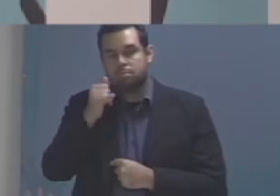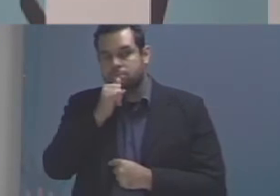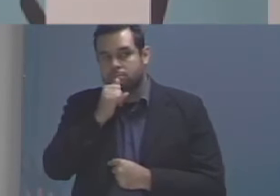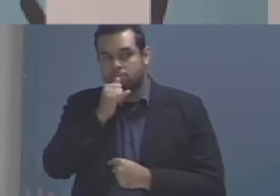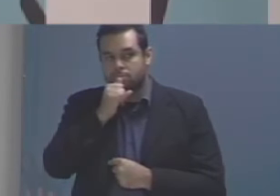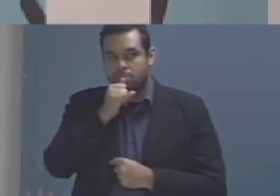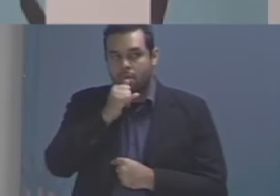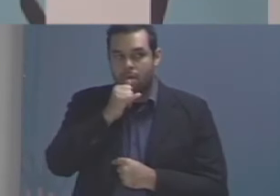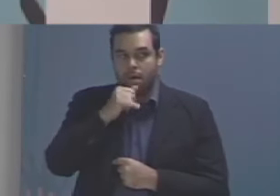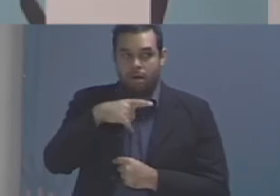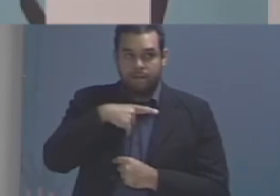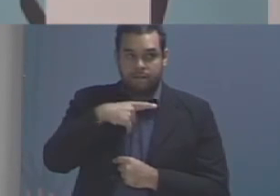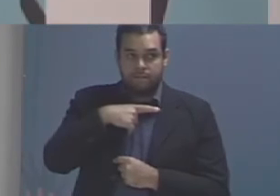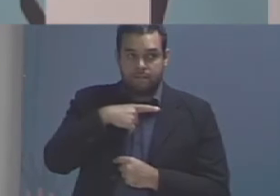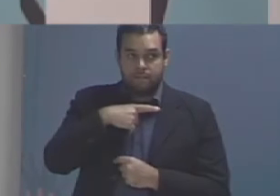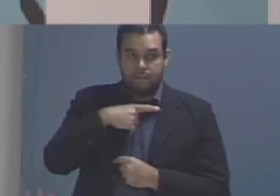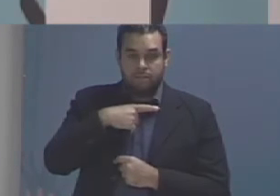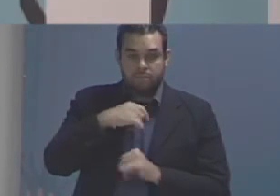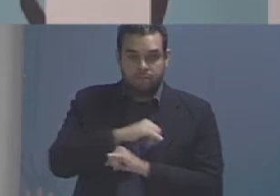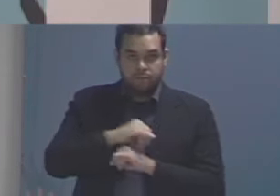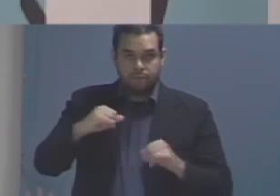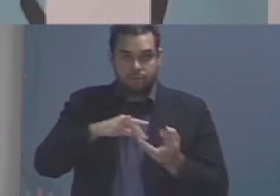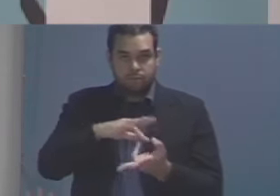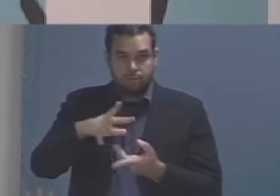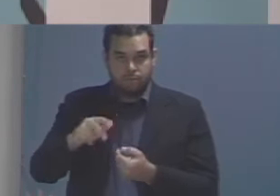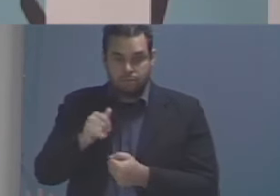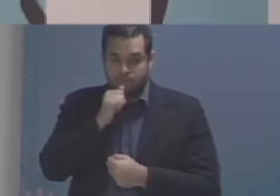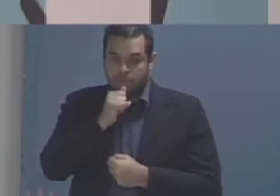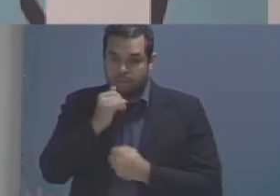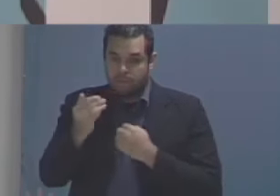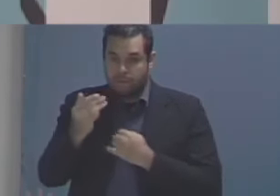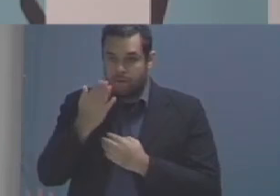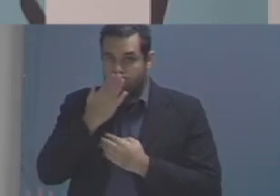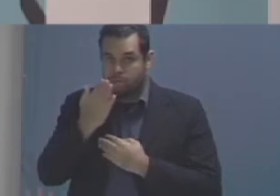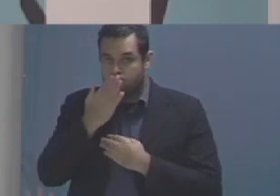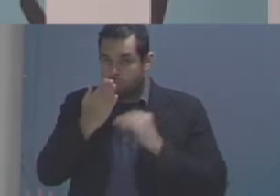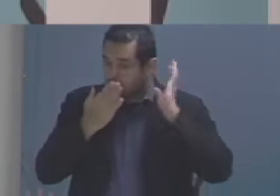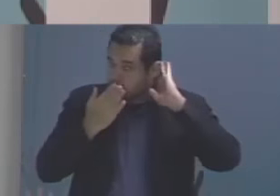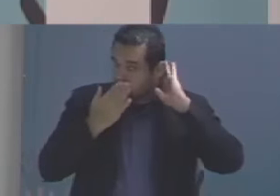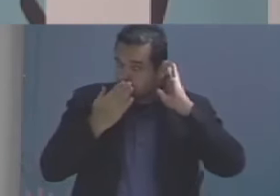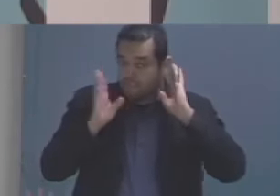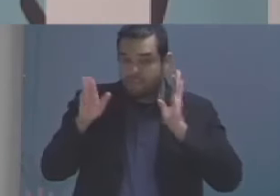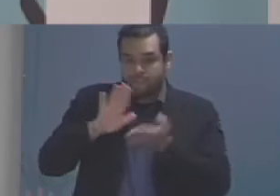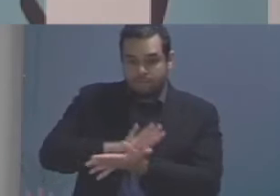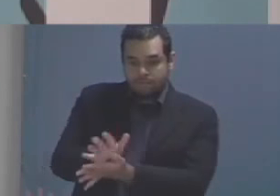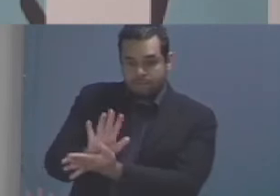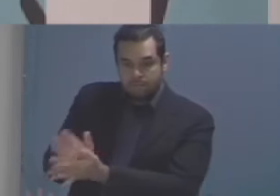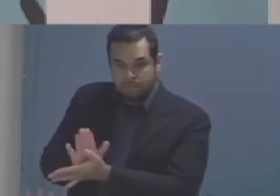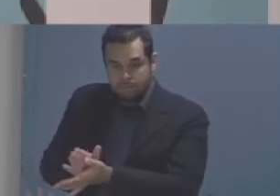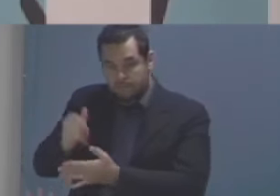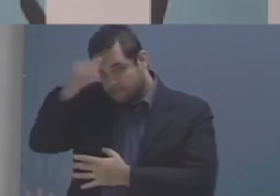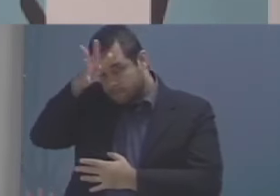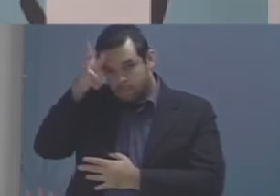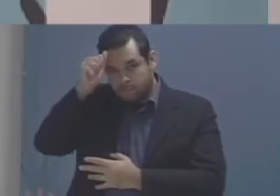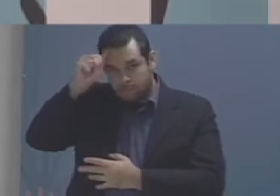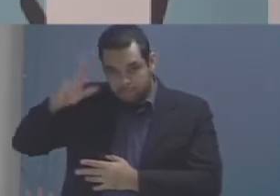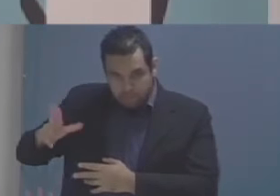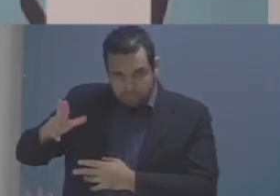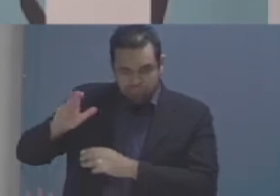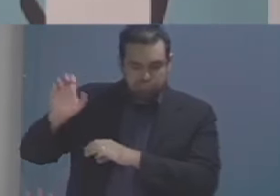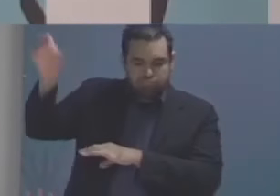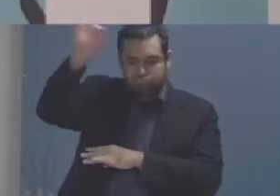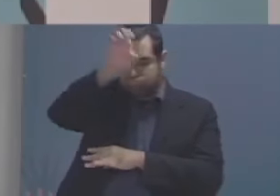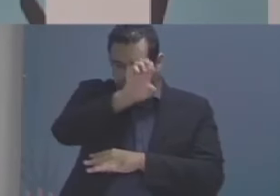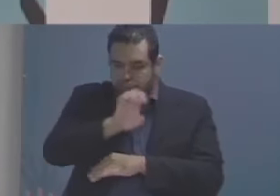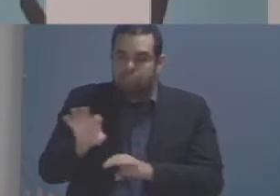têm produzido sofrimento humano, como é o caso dos indígenas que estão sendo exterminados em Mato Grosso do Sul e em outros estados da